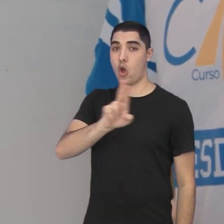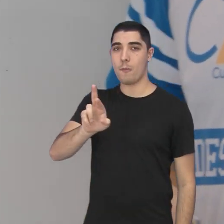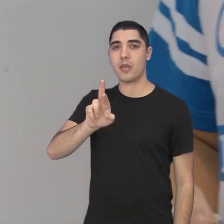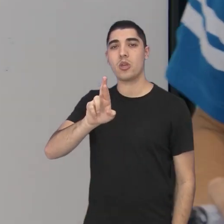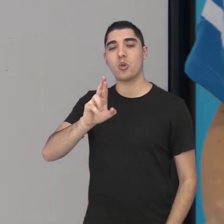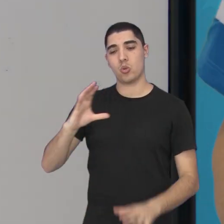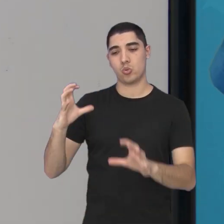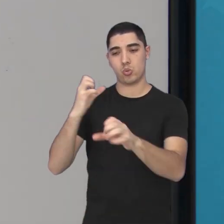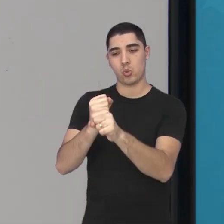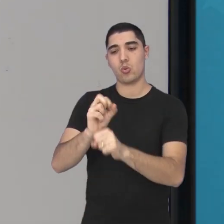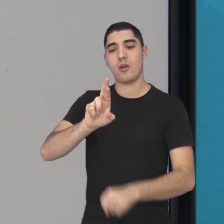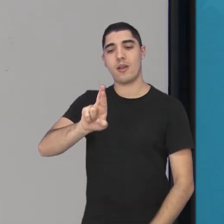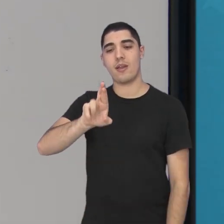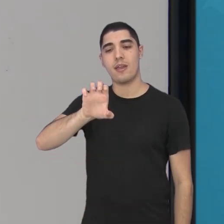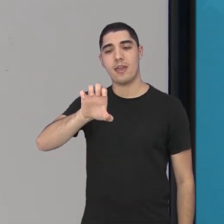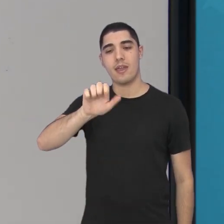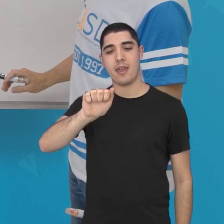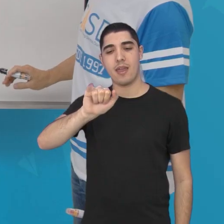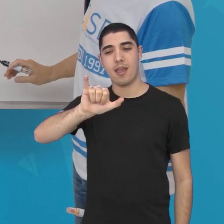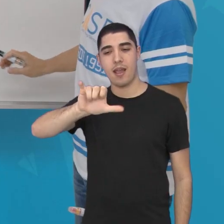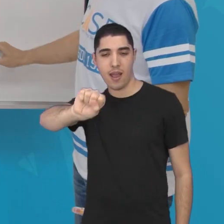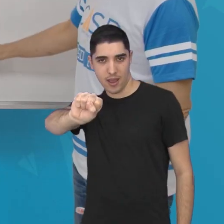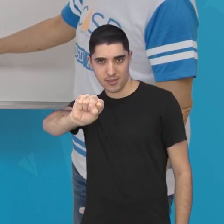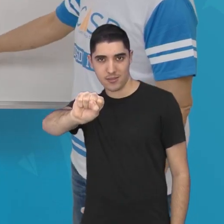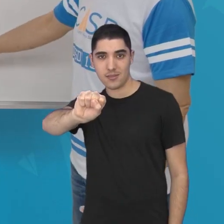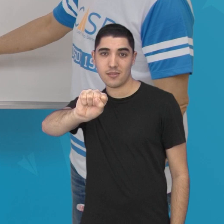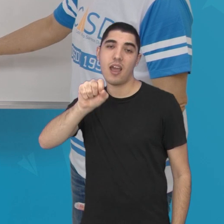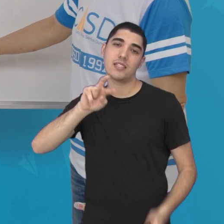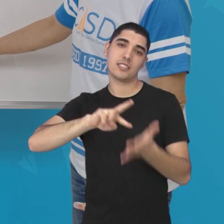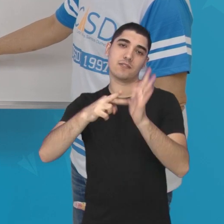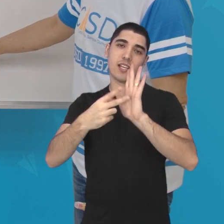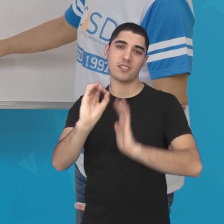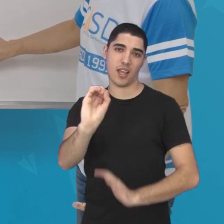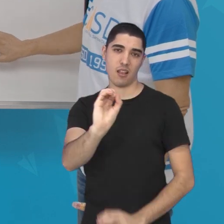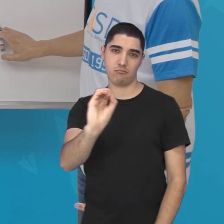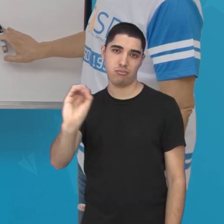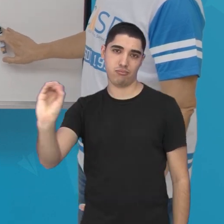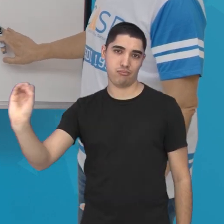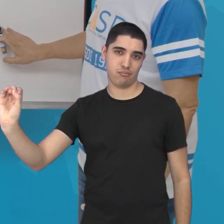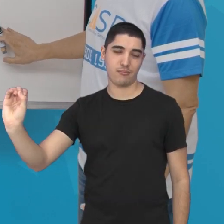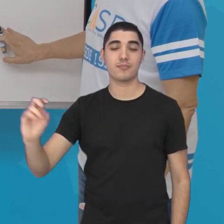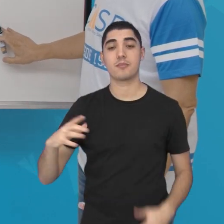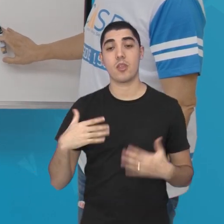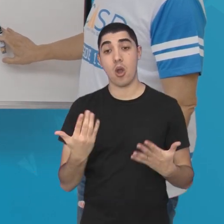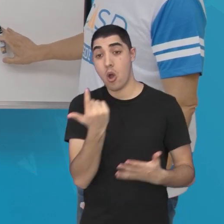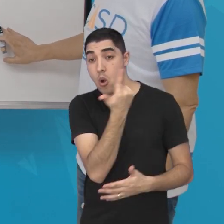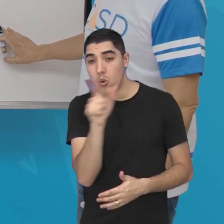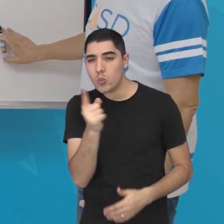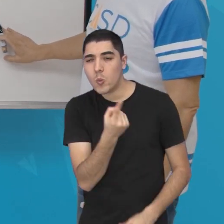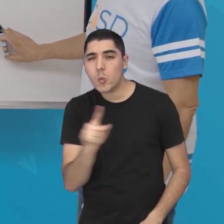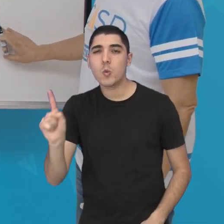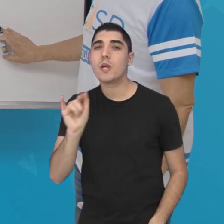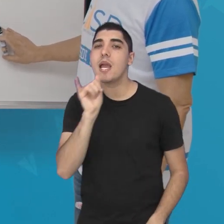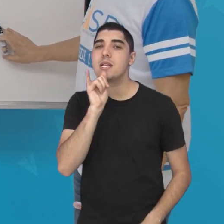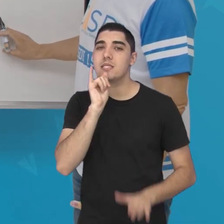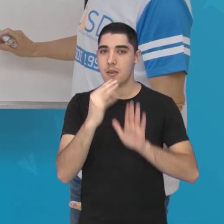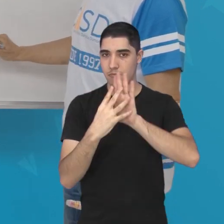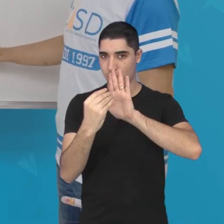reais. Ok? Por fim, vamos fazer essa última equação aqui.